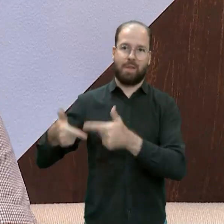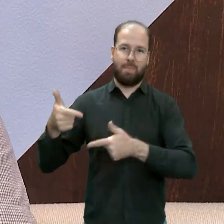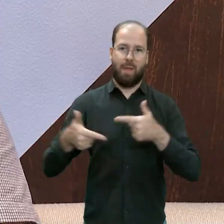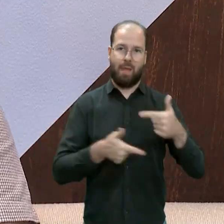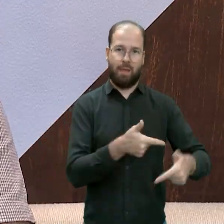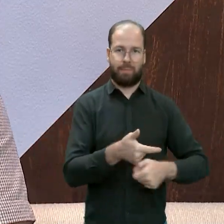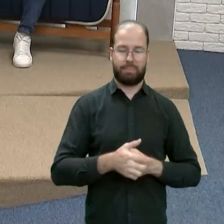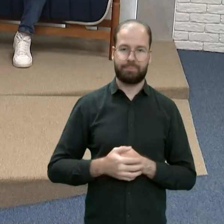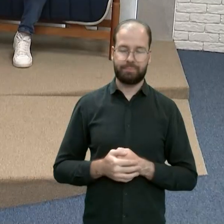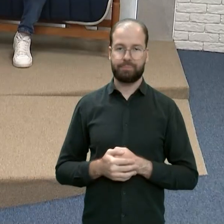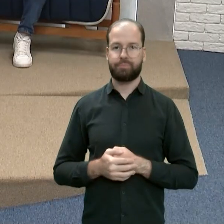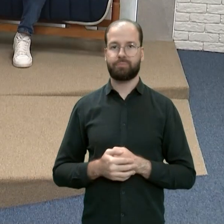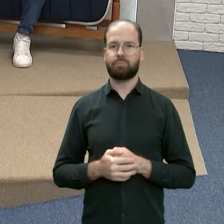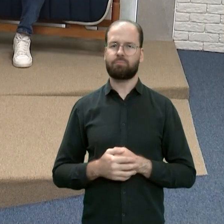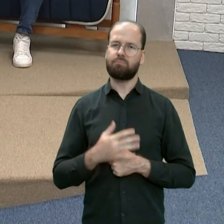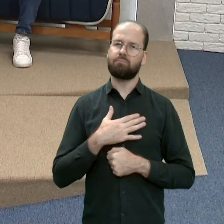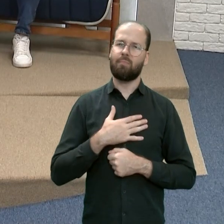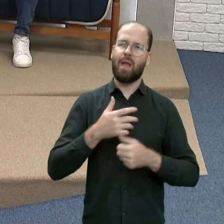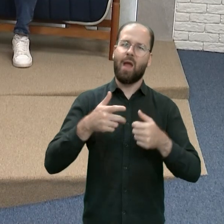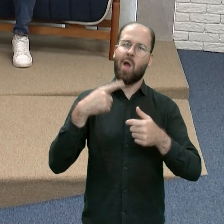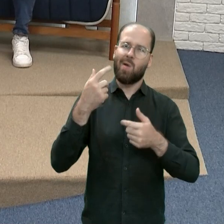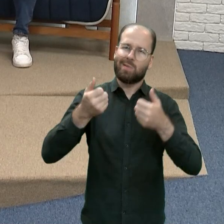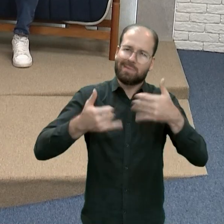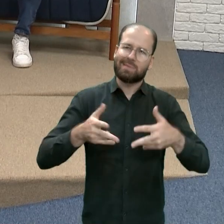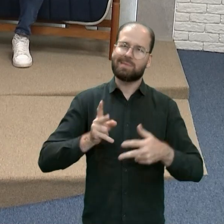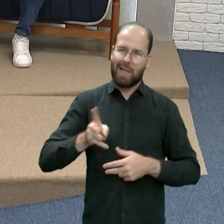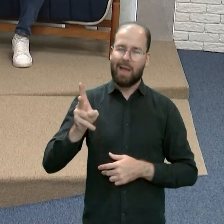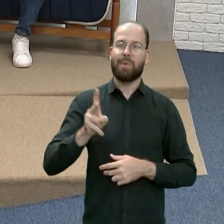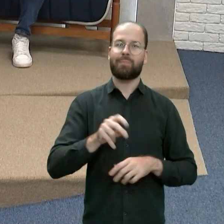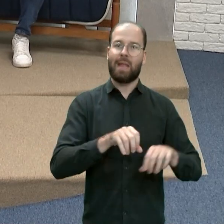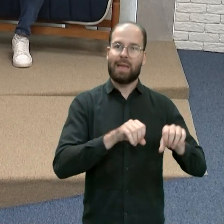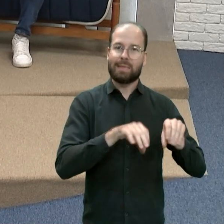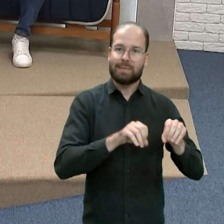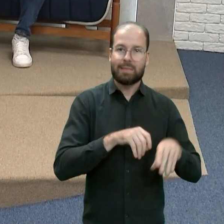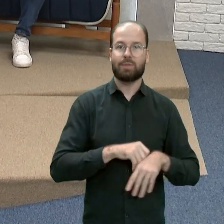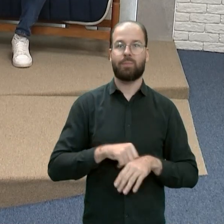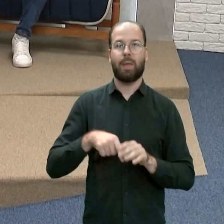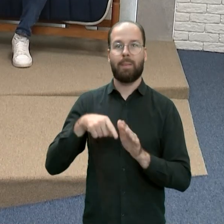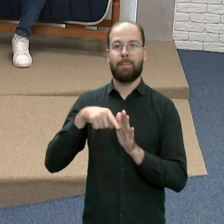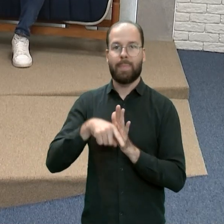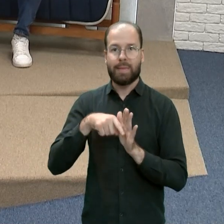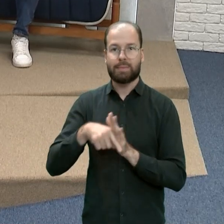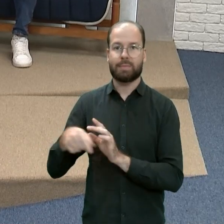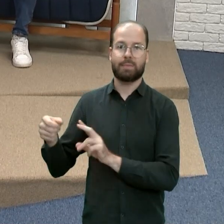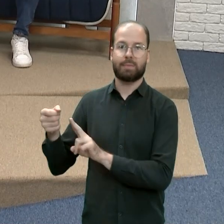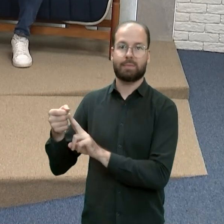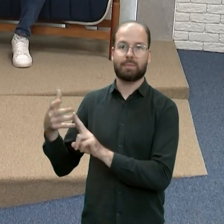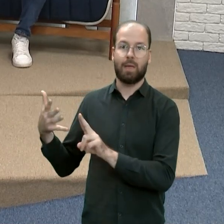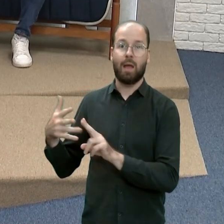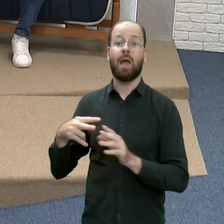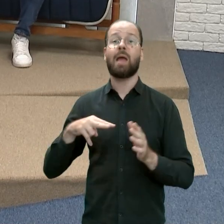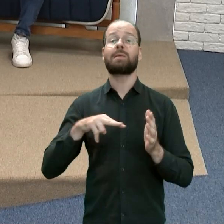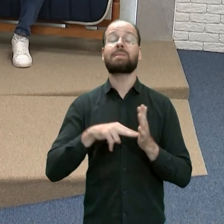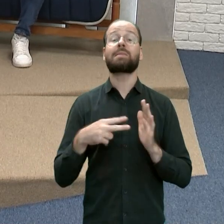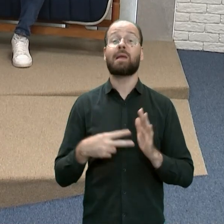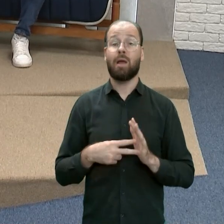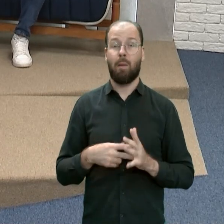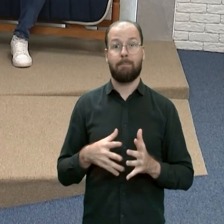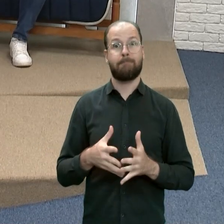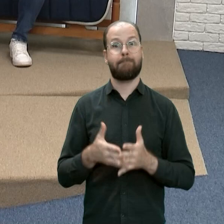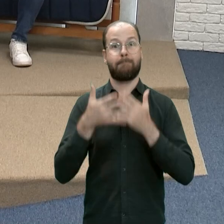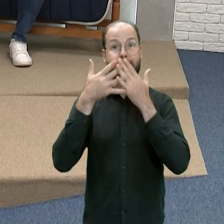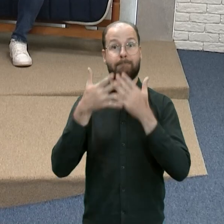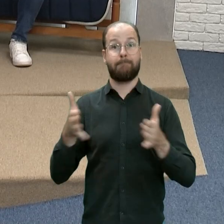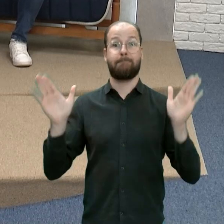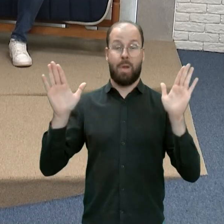gente fala de ensino, pesquisa e extensão, é justamente sobre essa expansão de conhecimento, sobre esse